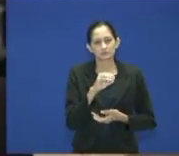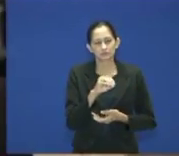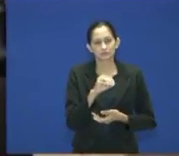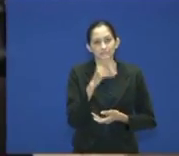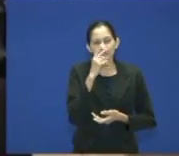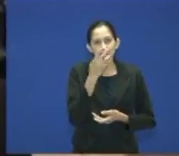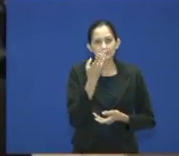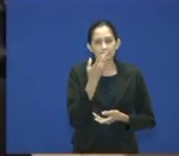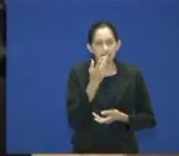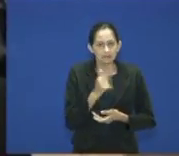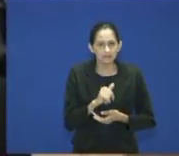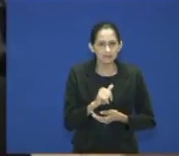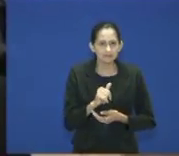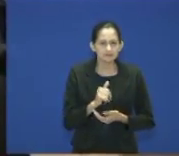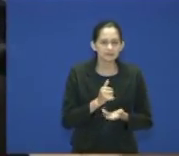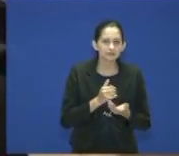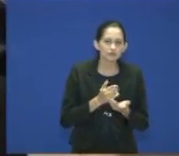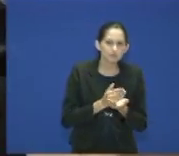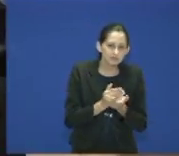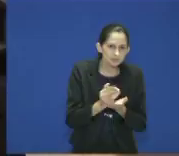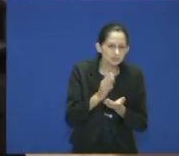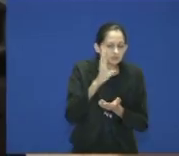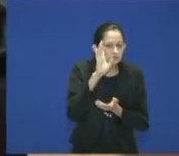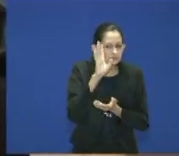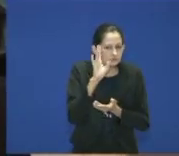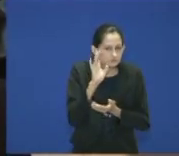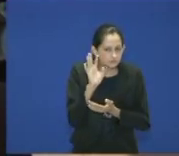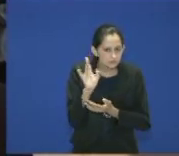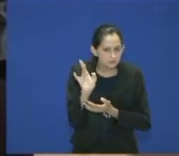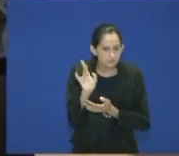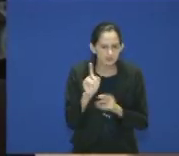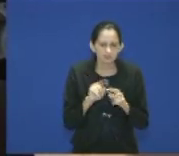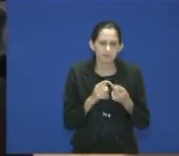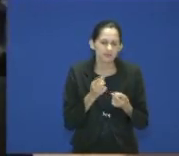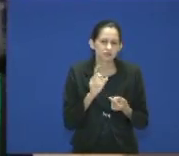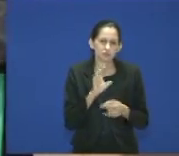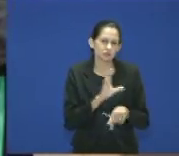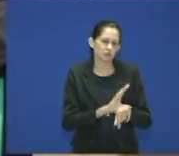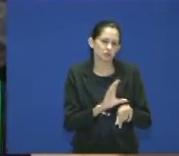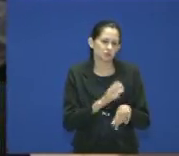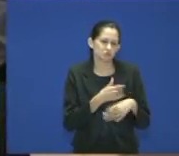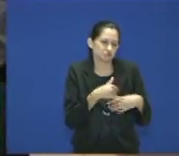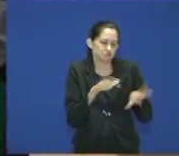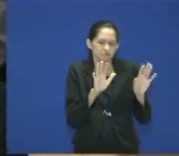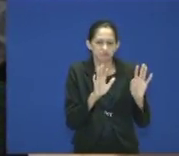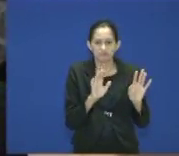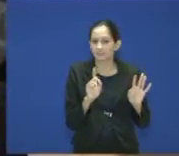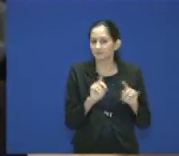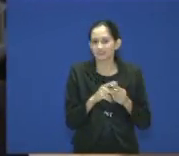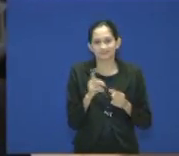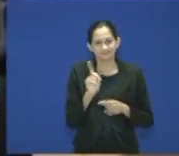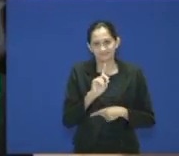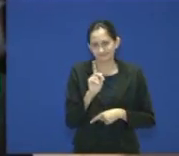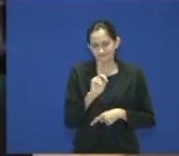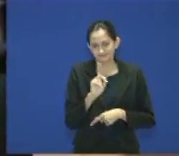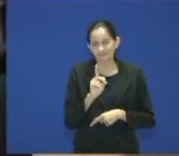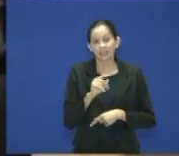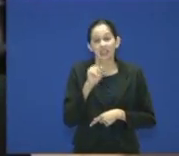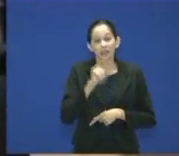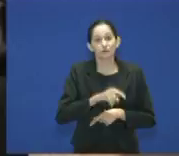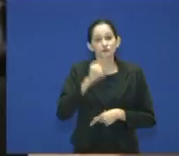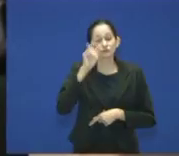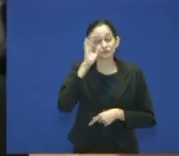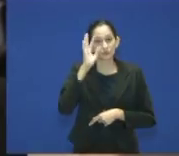assustadas, que estavam no início de um sonho. Ah, mas é só um curso qualquer, né? Não, meus caros, é o sonho